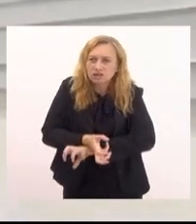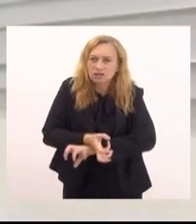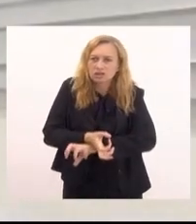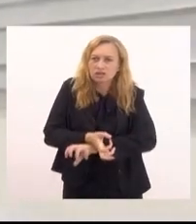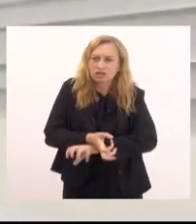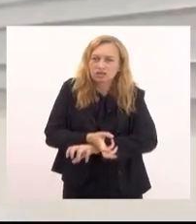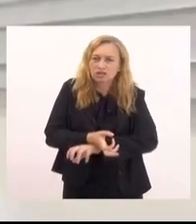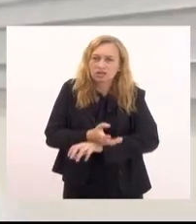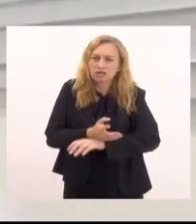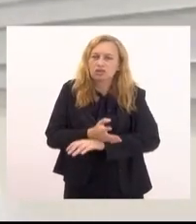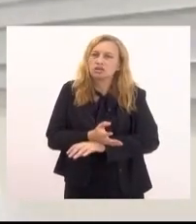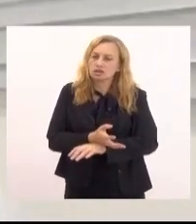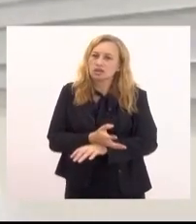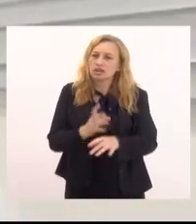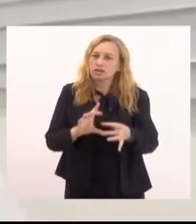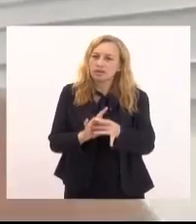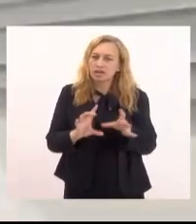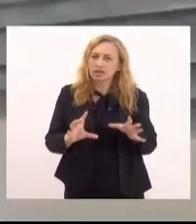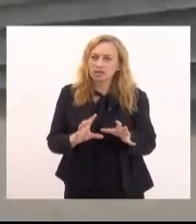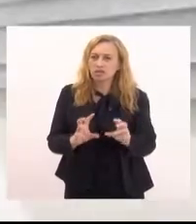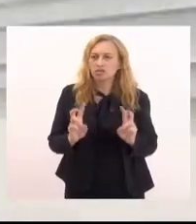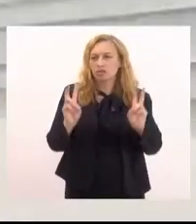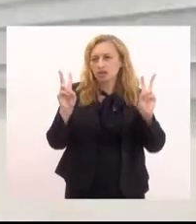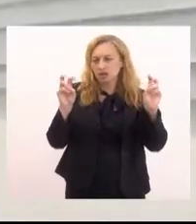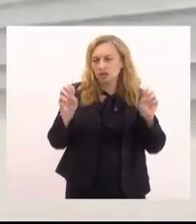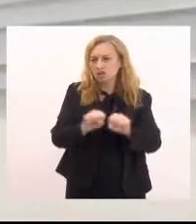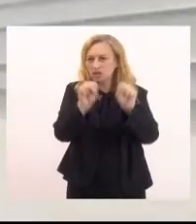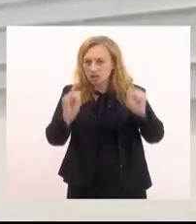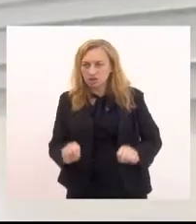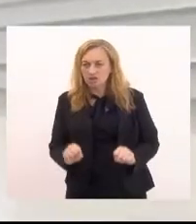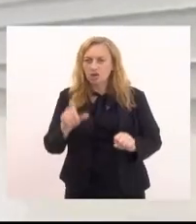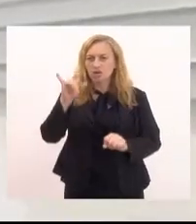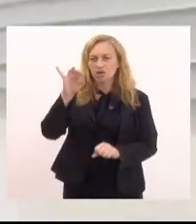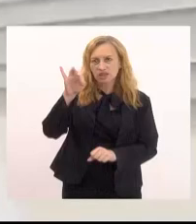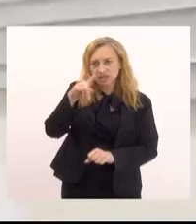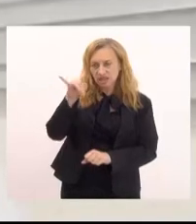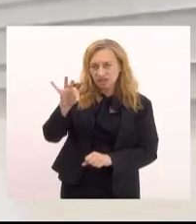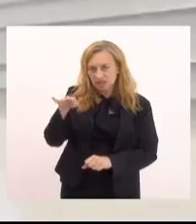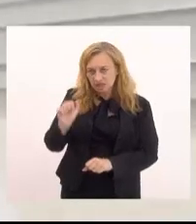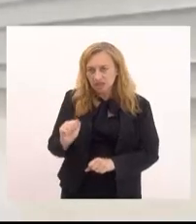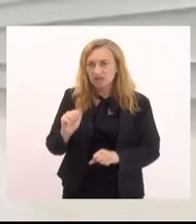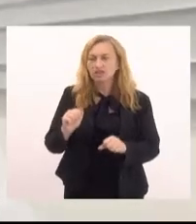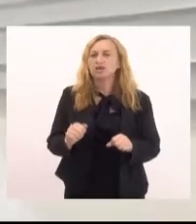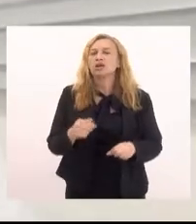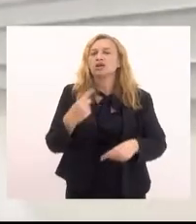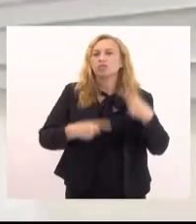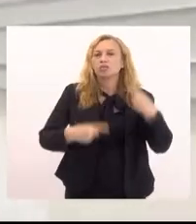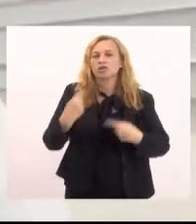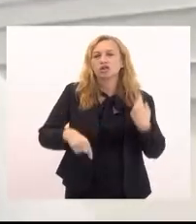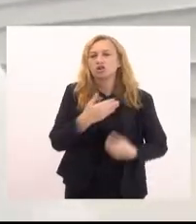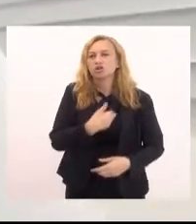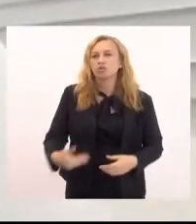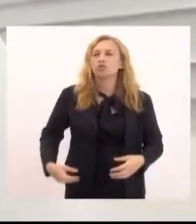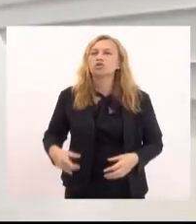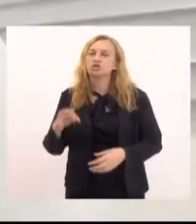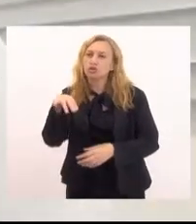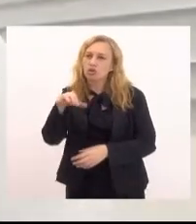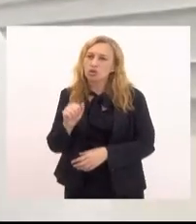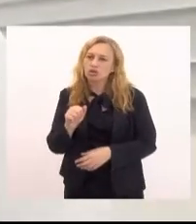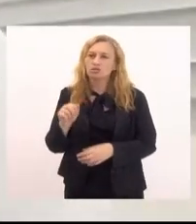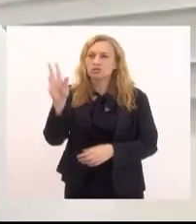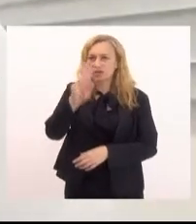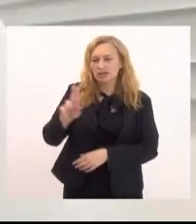esse sistema colonialista e racialmente estruturado. A política pública de cotas nas universidades,